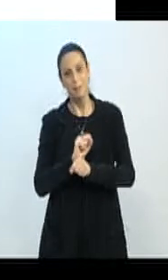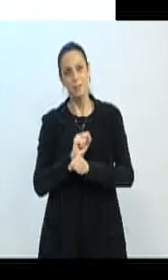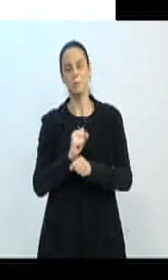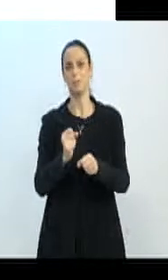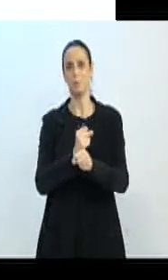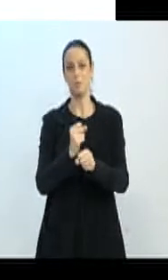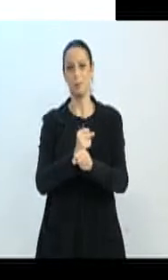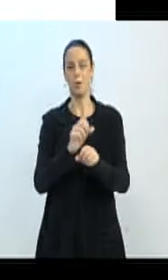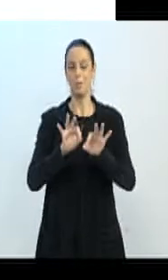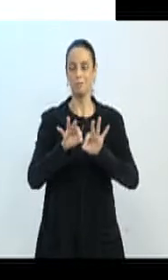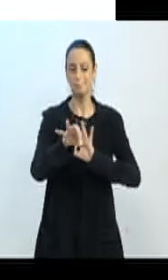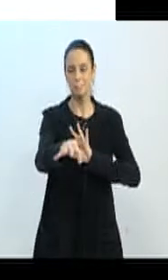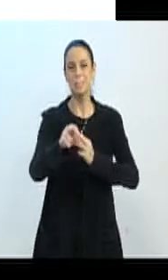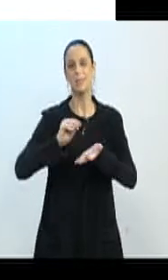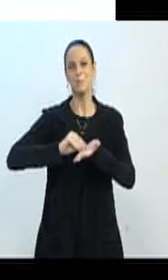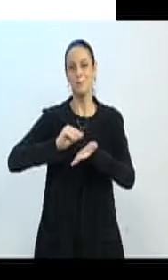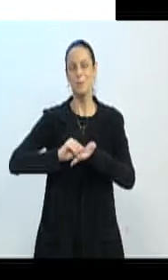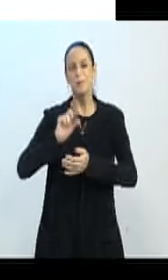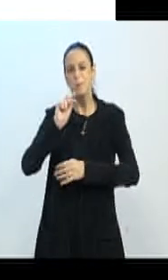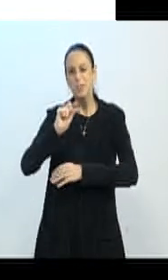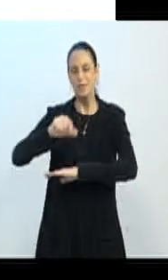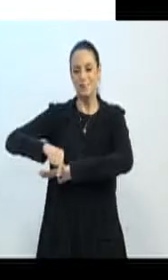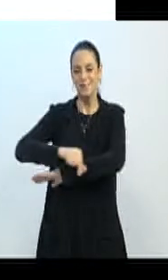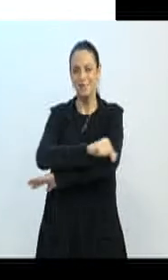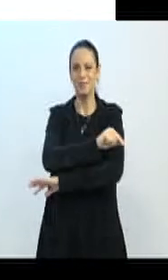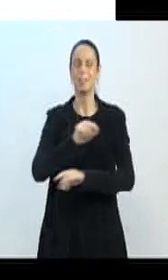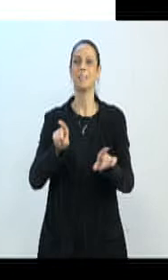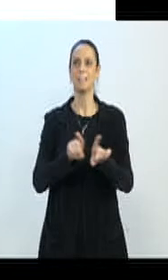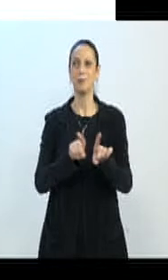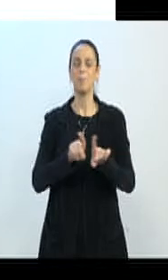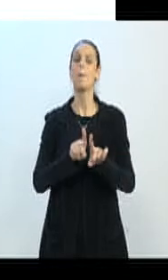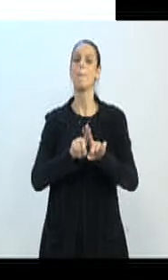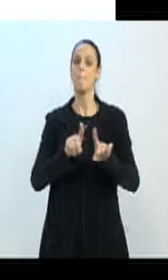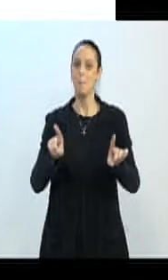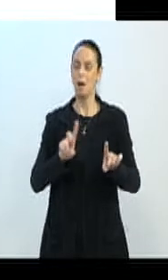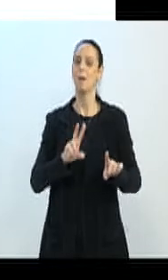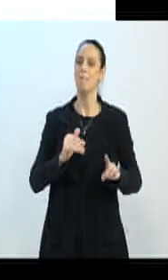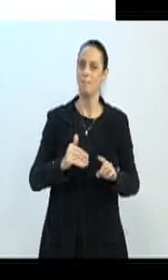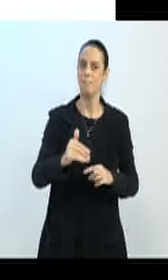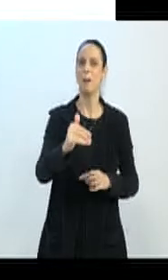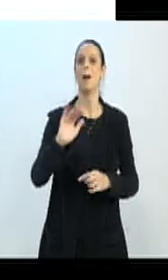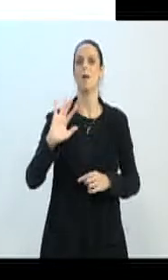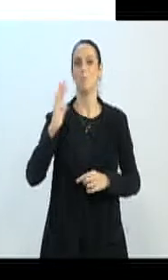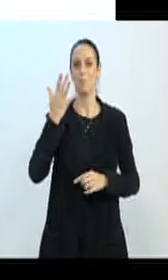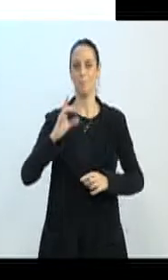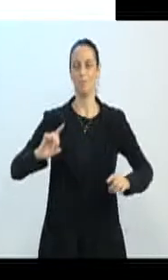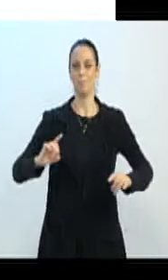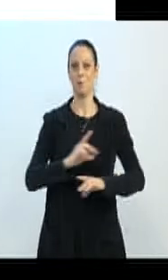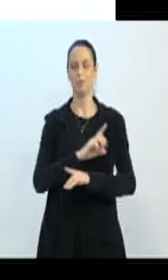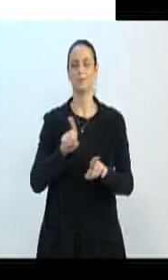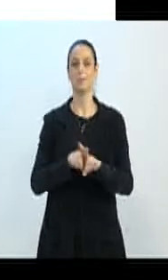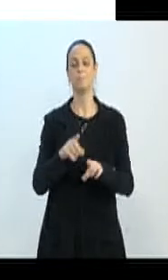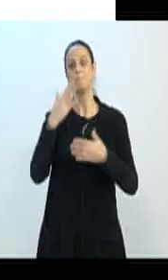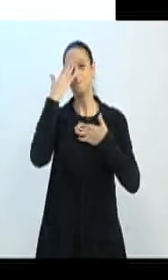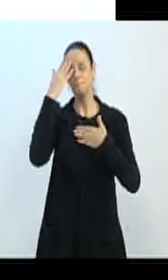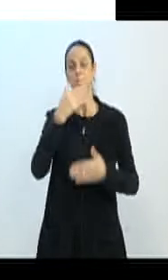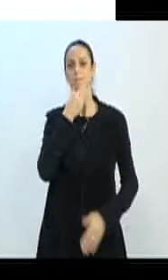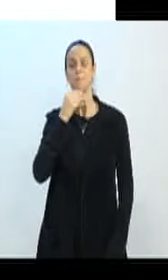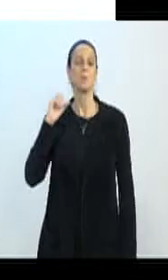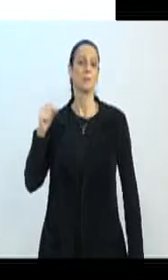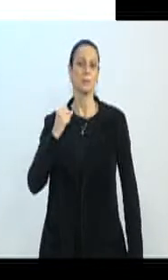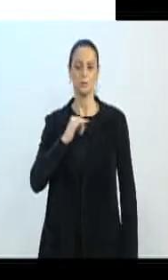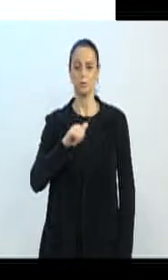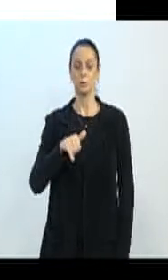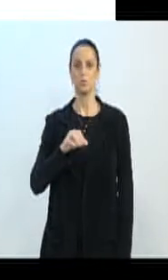metros e a parte da calçada ali mas logo logo essa via também vai sair do Papel agradecer ao Senador Jorginho